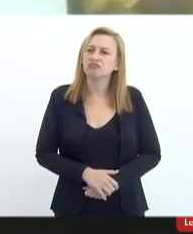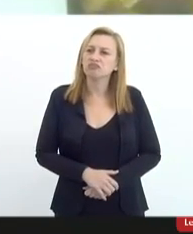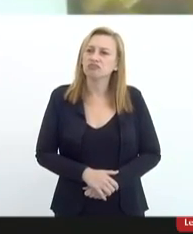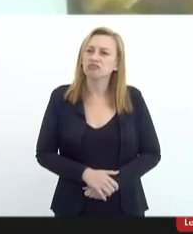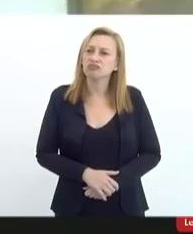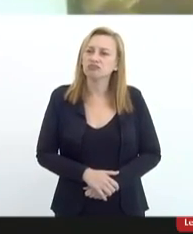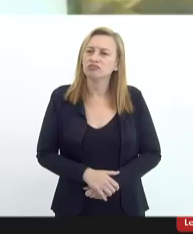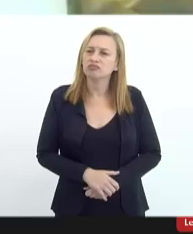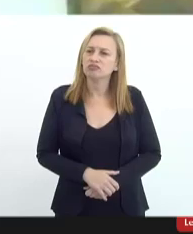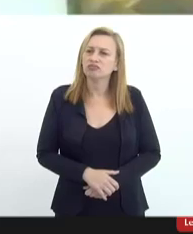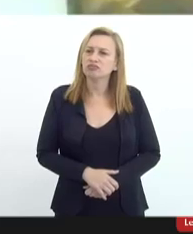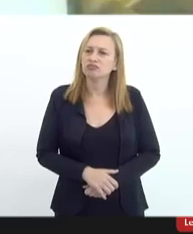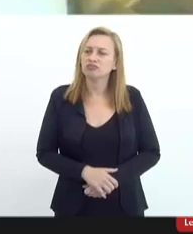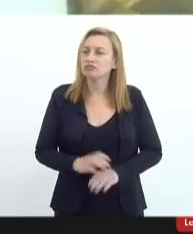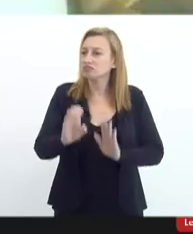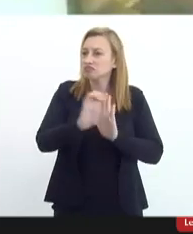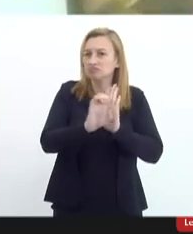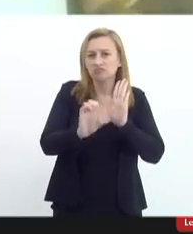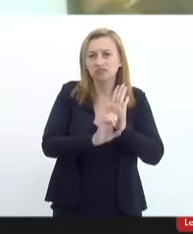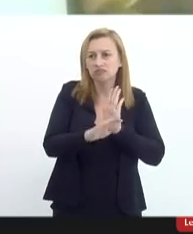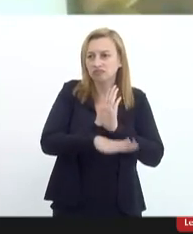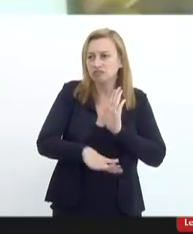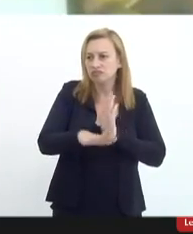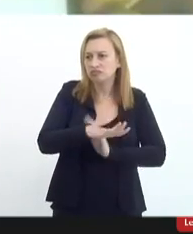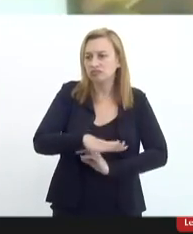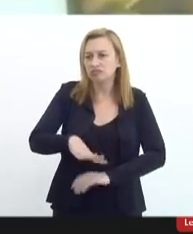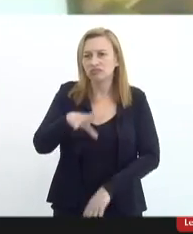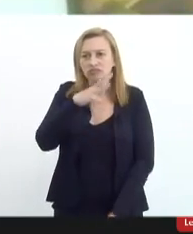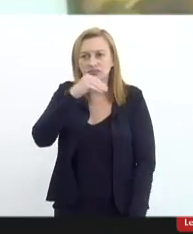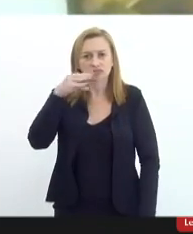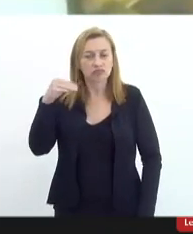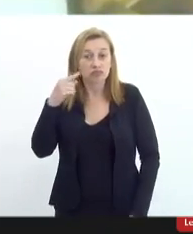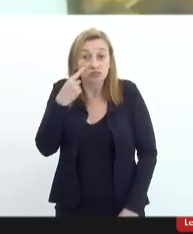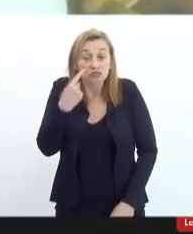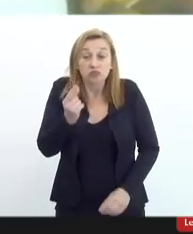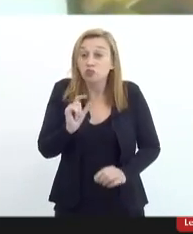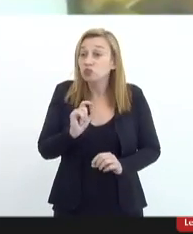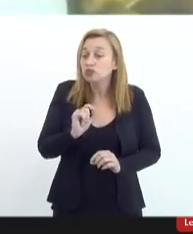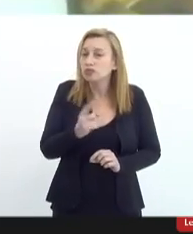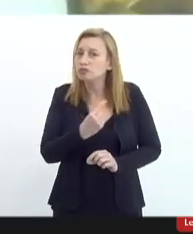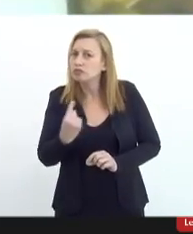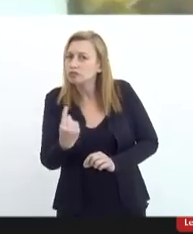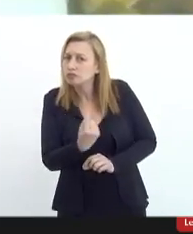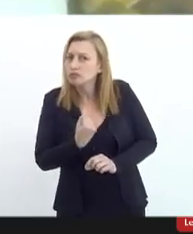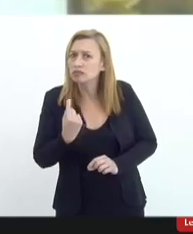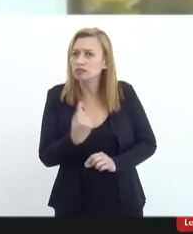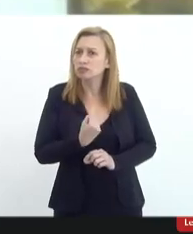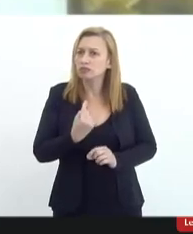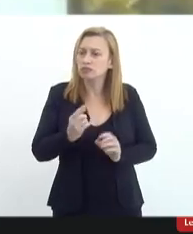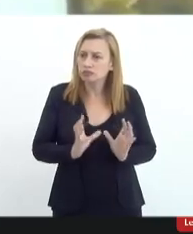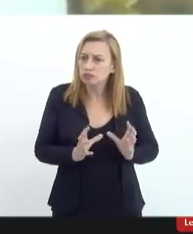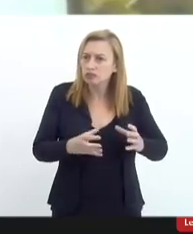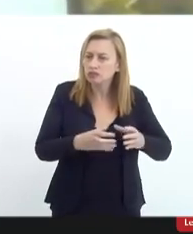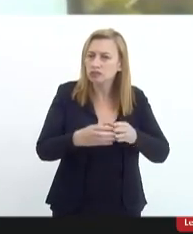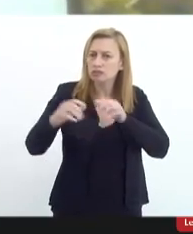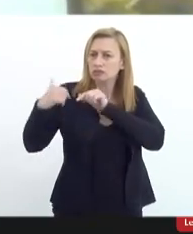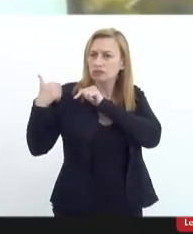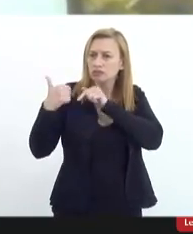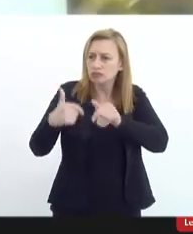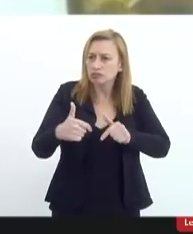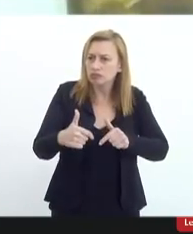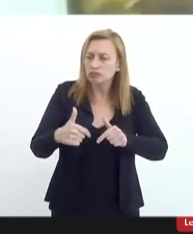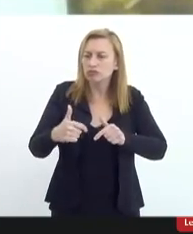Não precisaríamos, né, do Estatuto da Criança e do Adolescente, visto que, para nós, para as comunidades